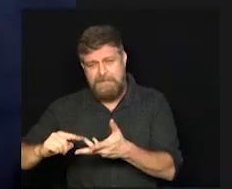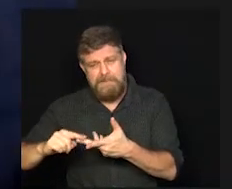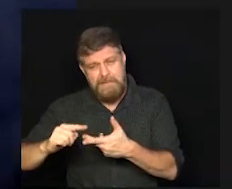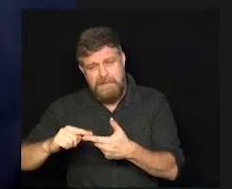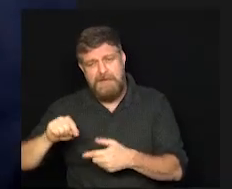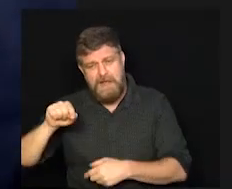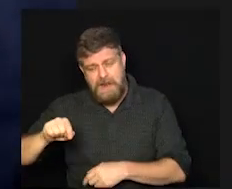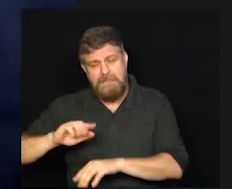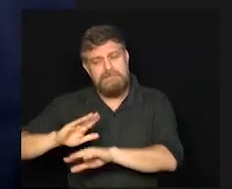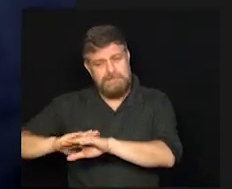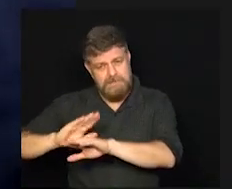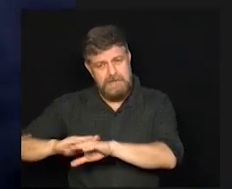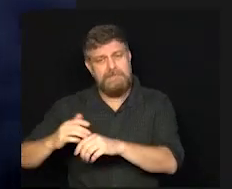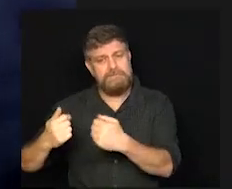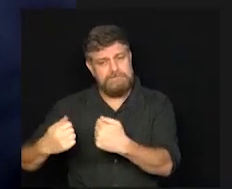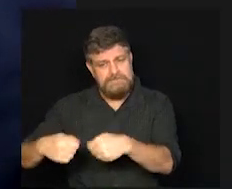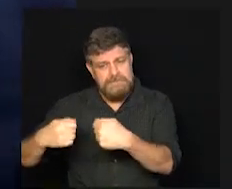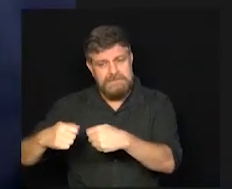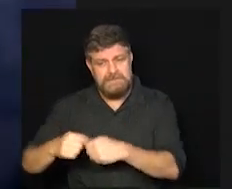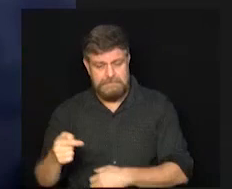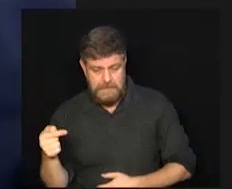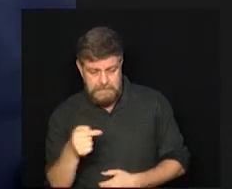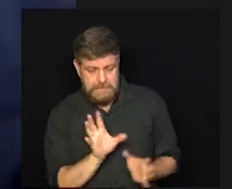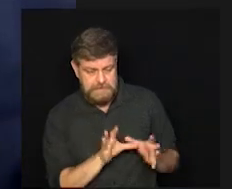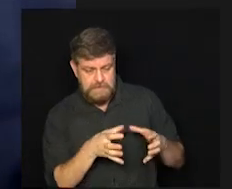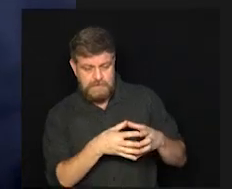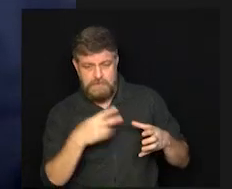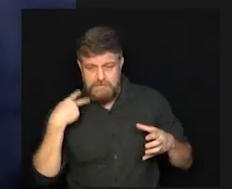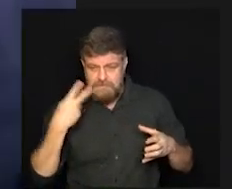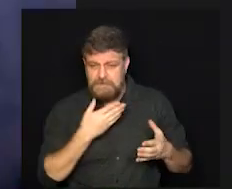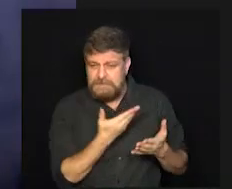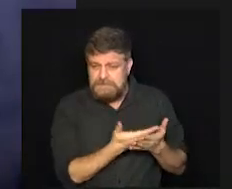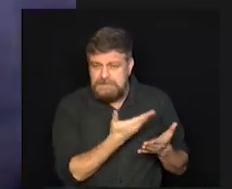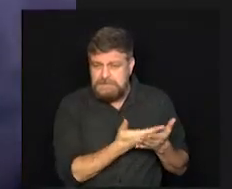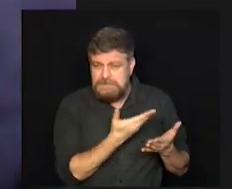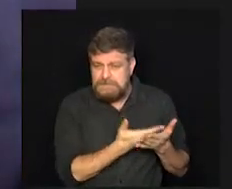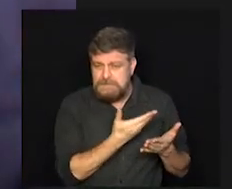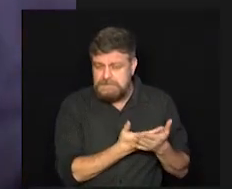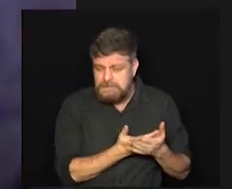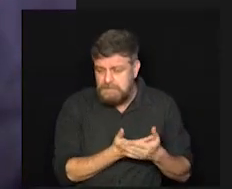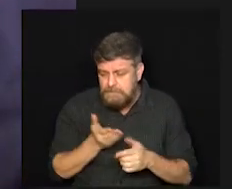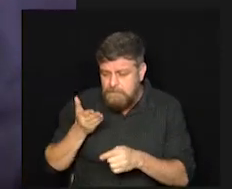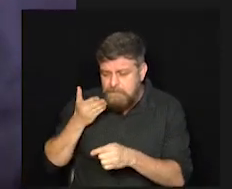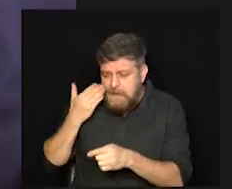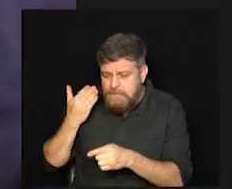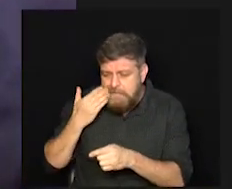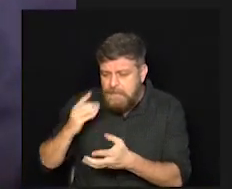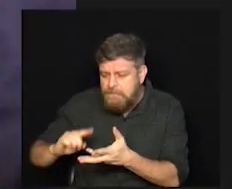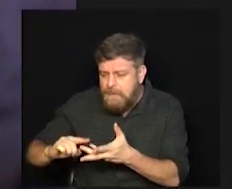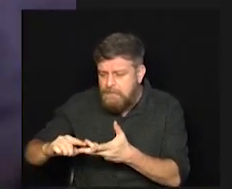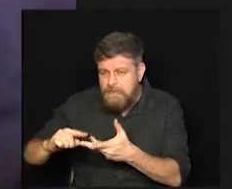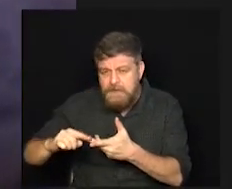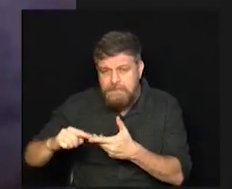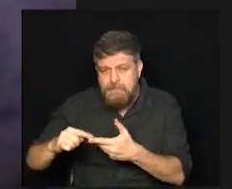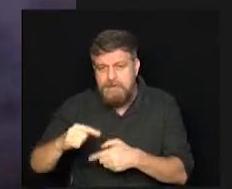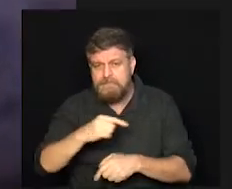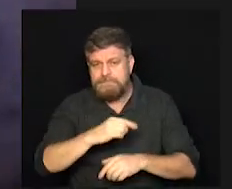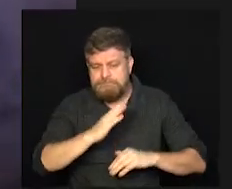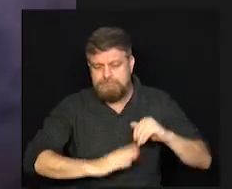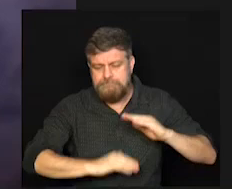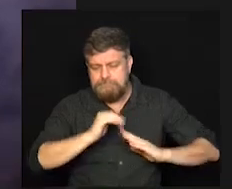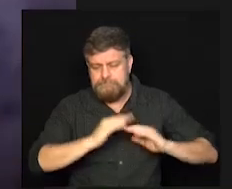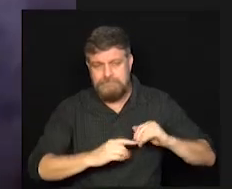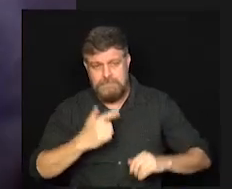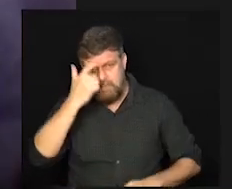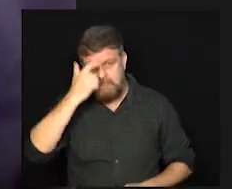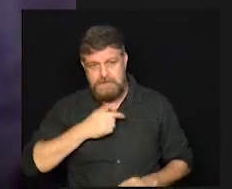precisa ser feita, mas essa comissão vem de encontro a essa necessidade. Então, vou ser breve aqui e dizer